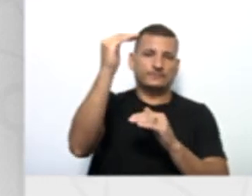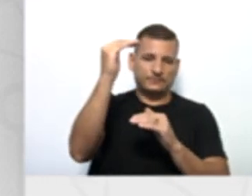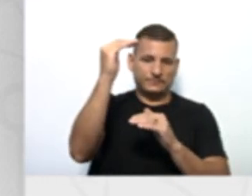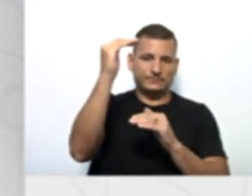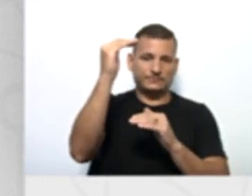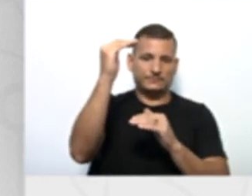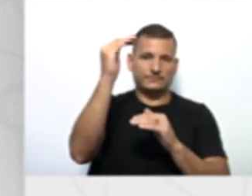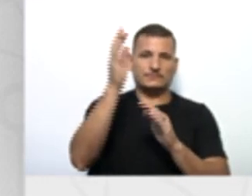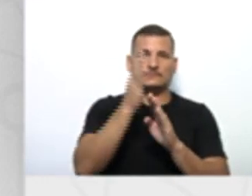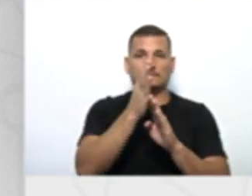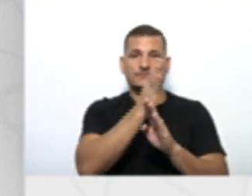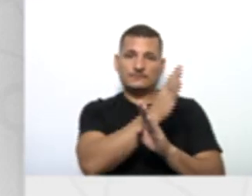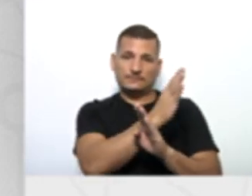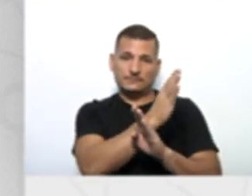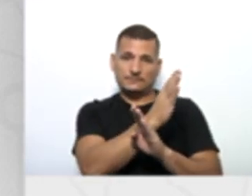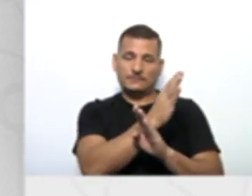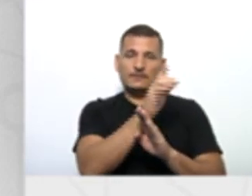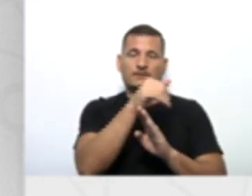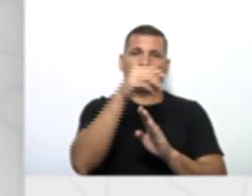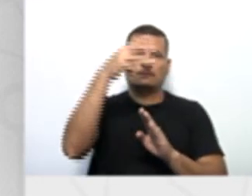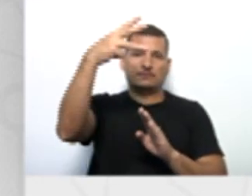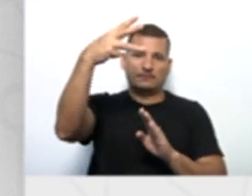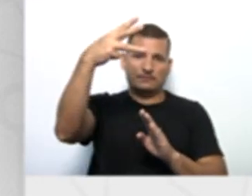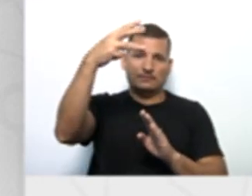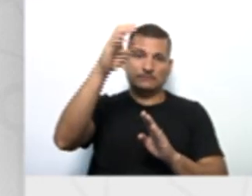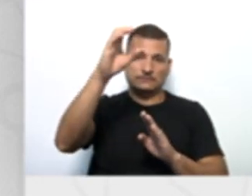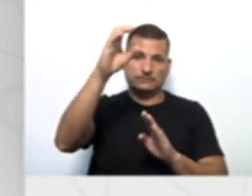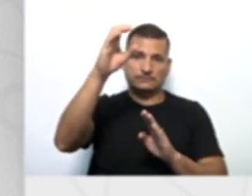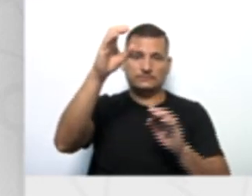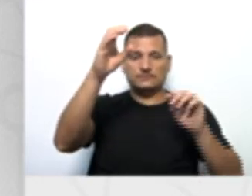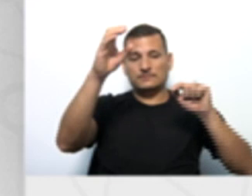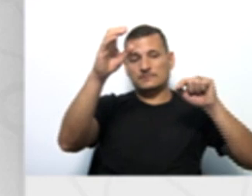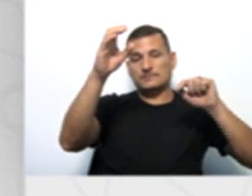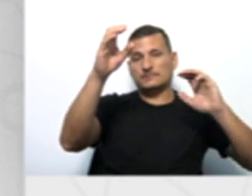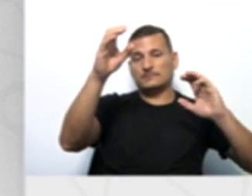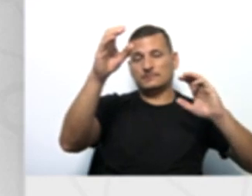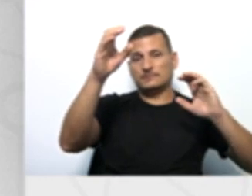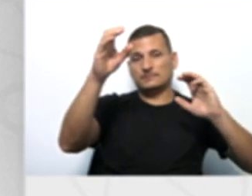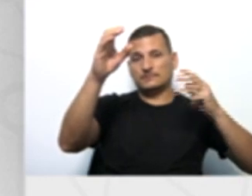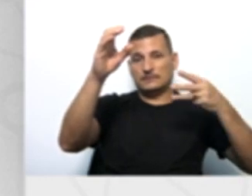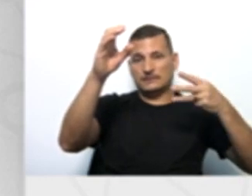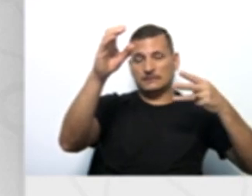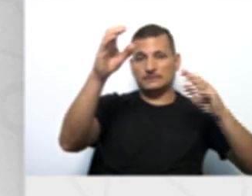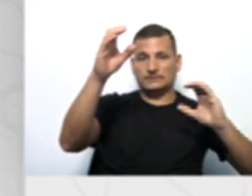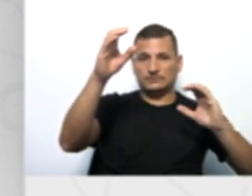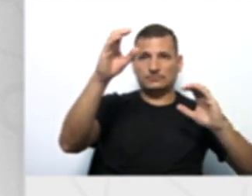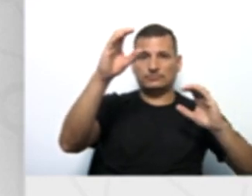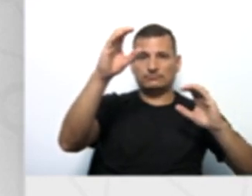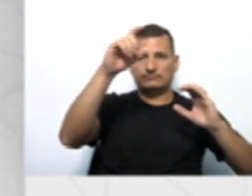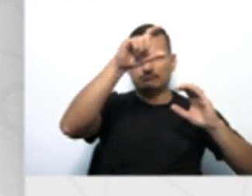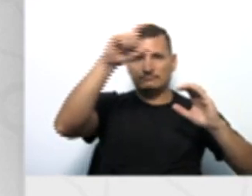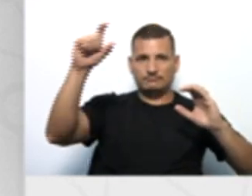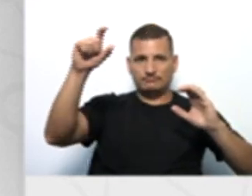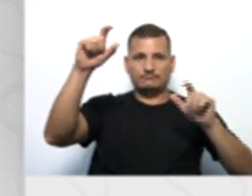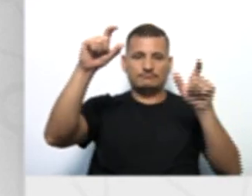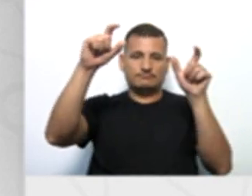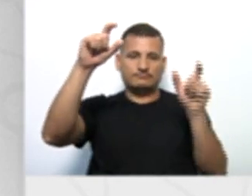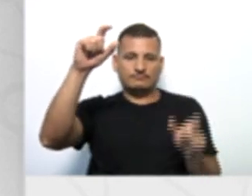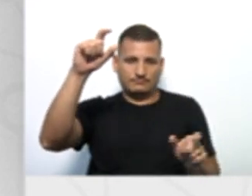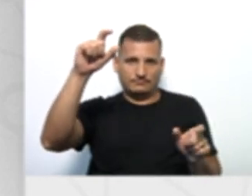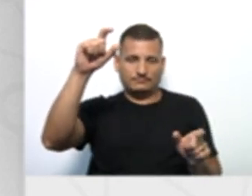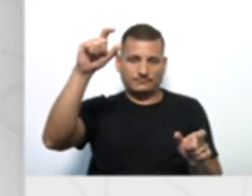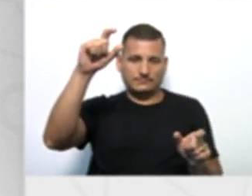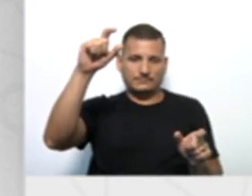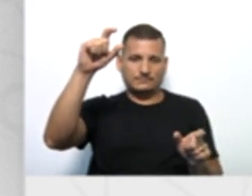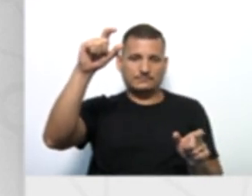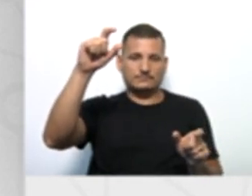esquerda vão ser de 3 centímetros. Superior por causa do timbre, o cabeçalho de uma instituição, e 3